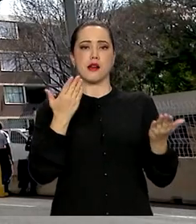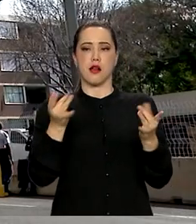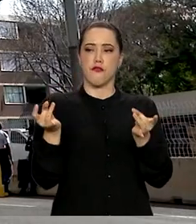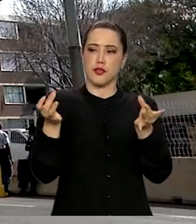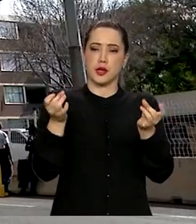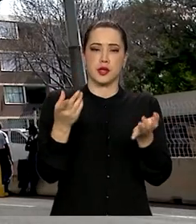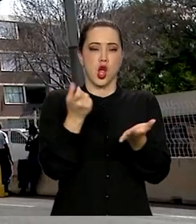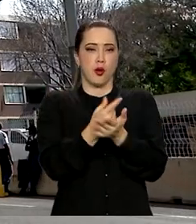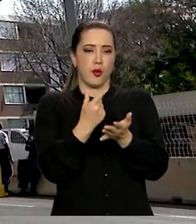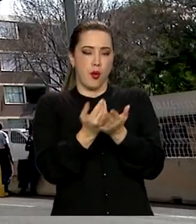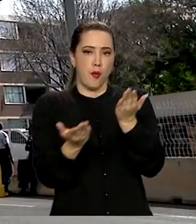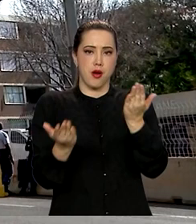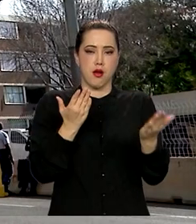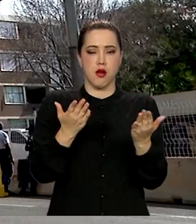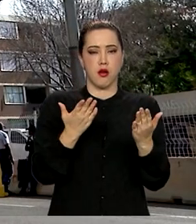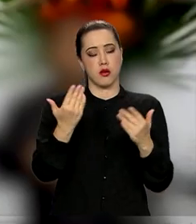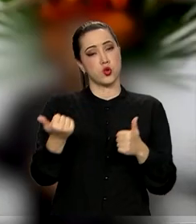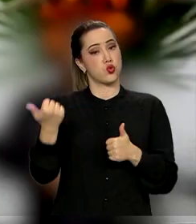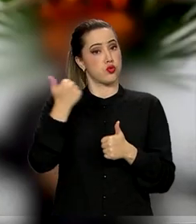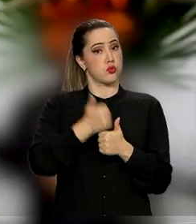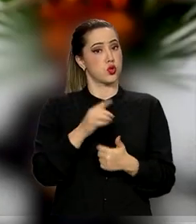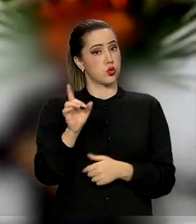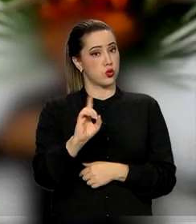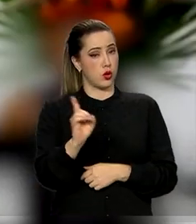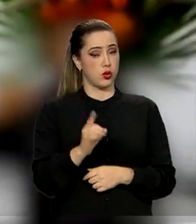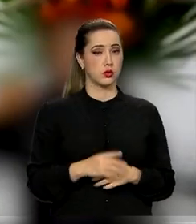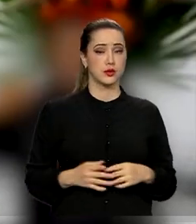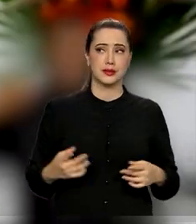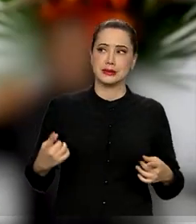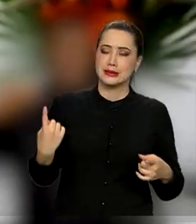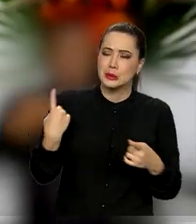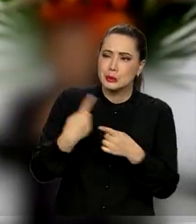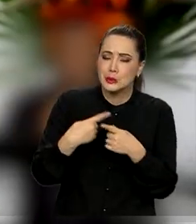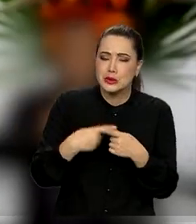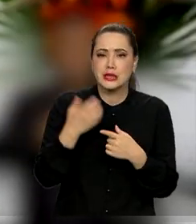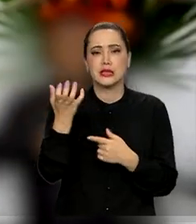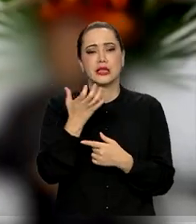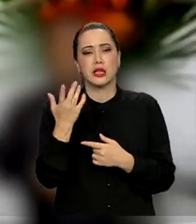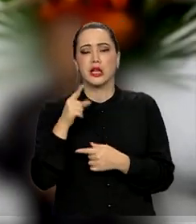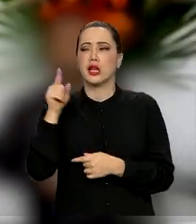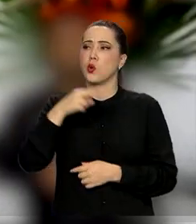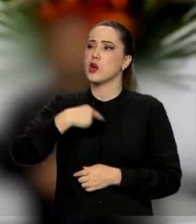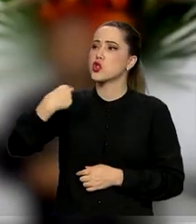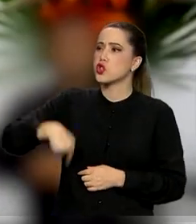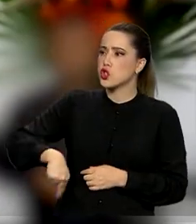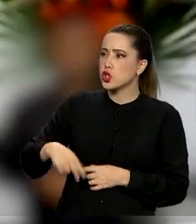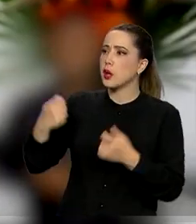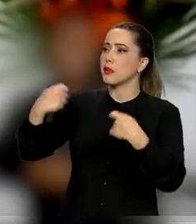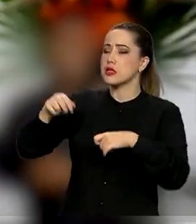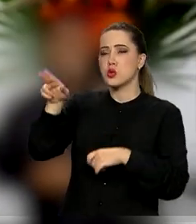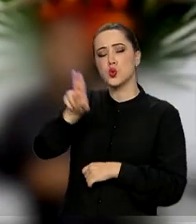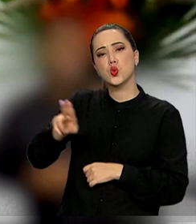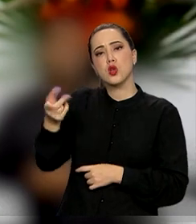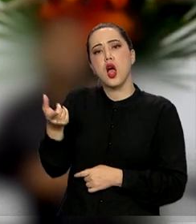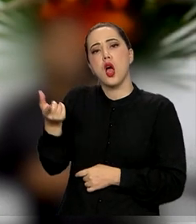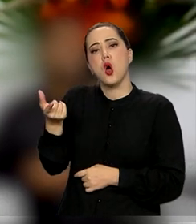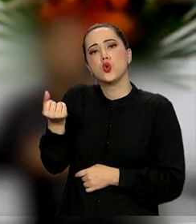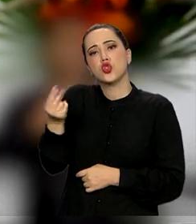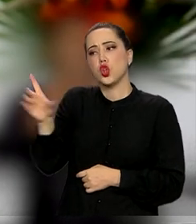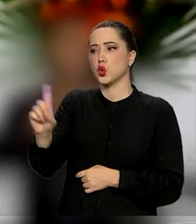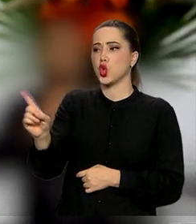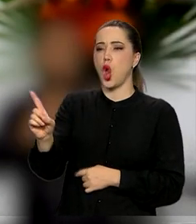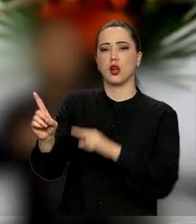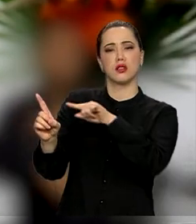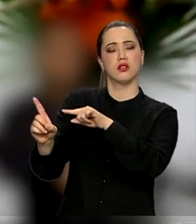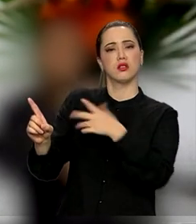internacionais que substitua o dólar. Ora, por que que eu faço negócio com a China? Eu preciso de ter dólar para fazer negócio com a